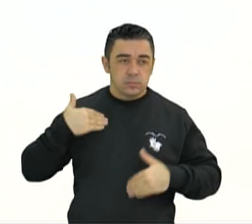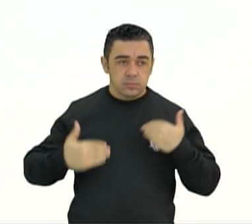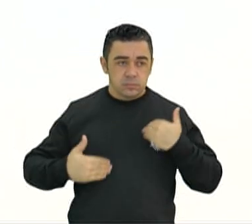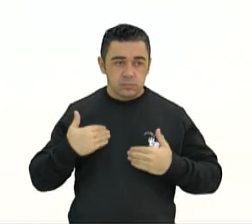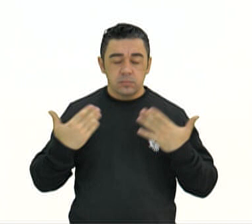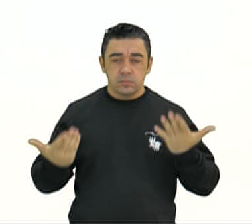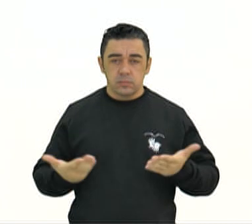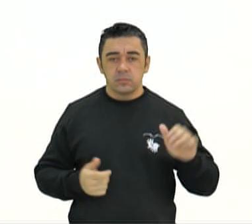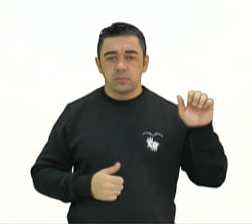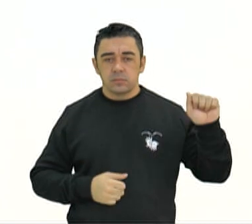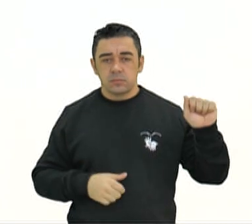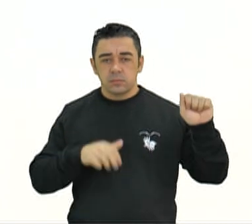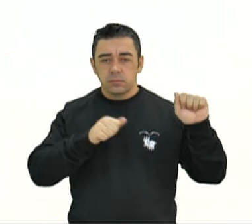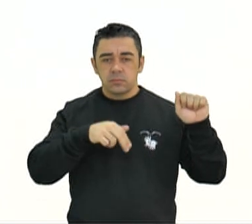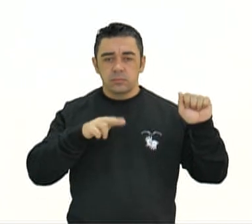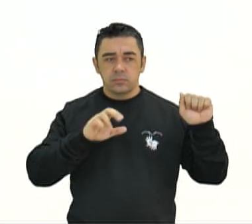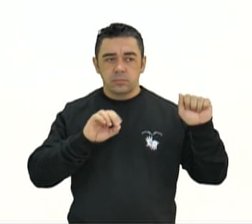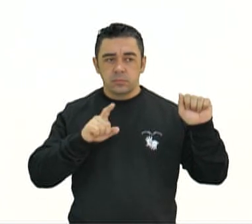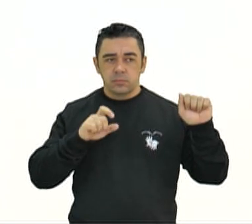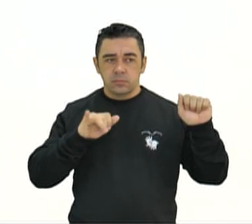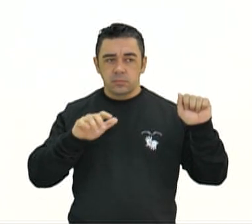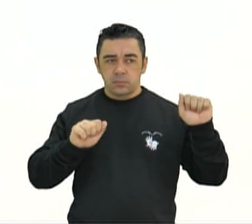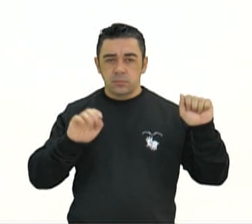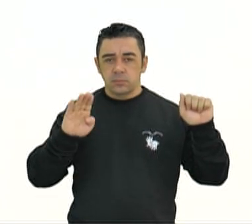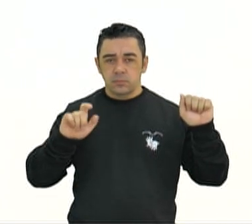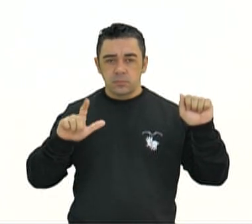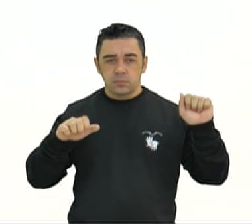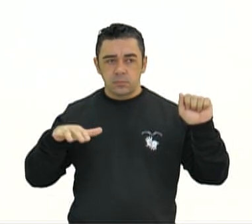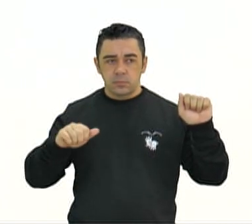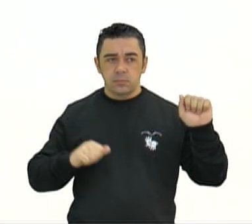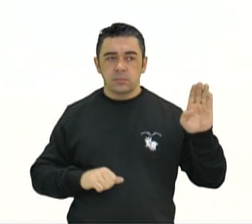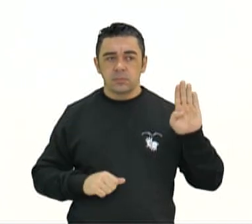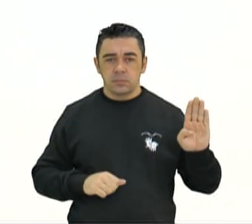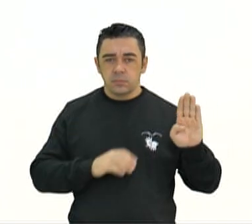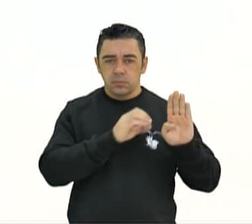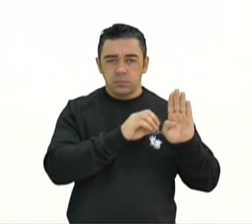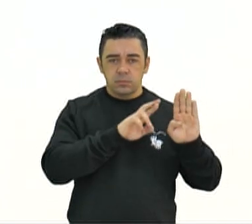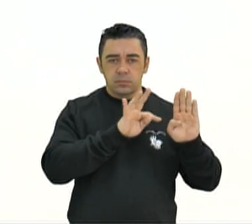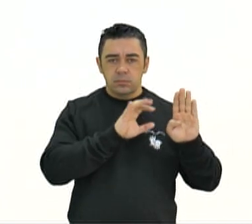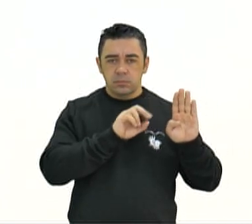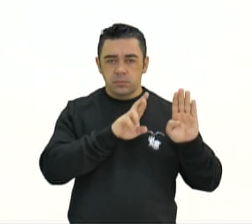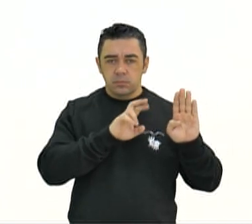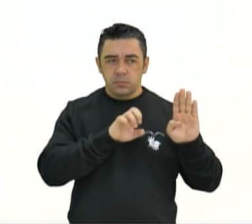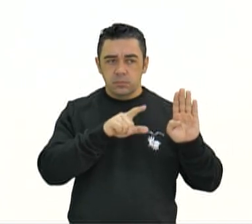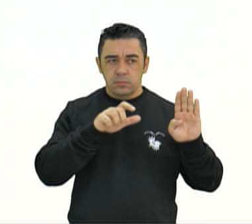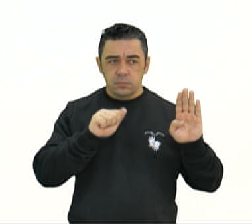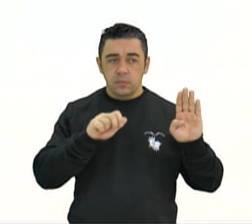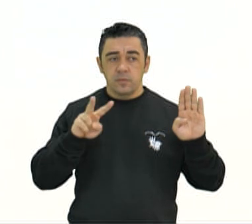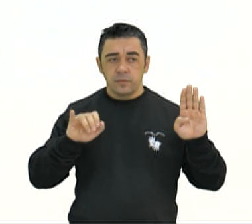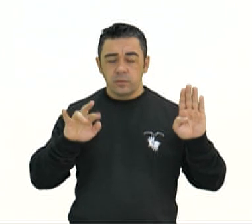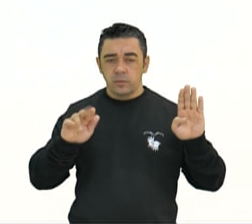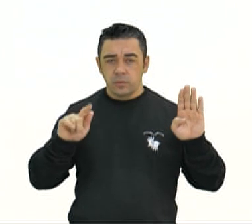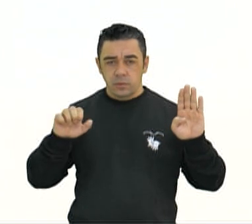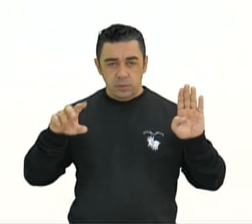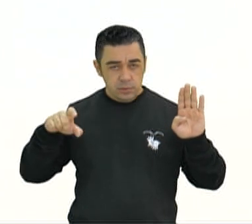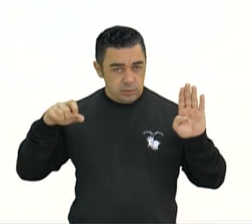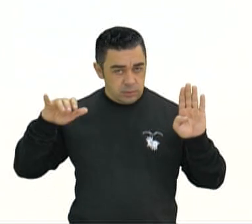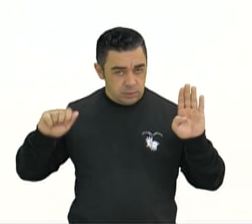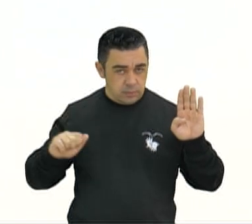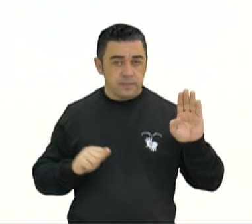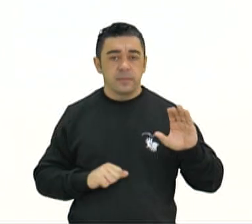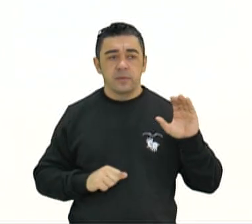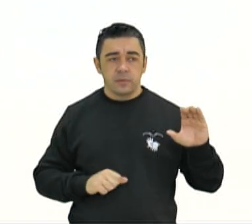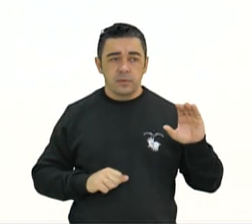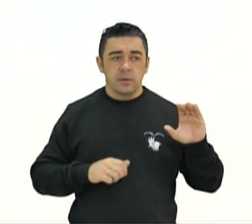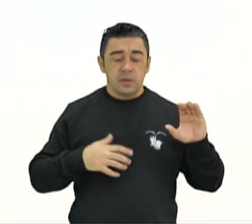como, letra A, anorexia e bulimia, letra B, ortorexia e vigorexia, letra C,